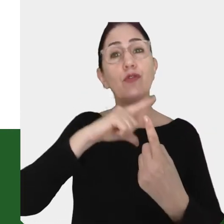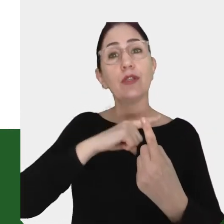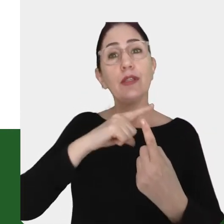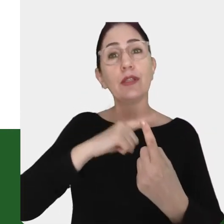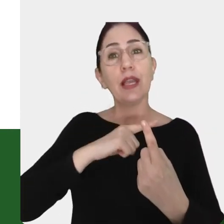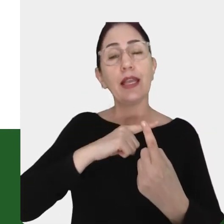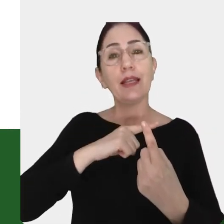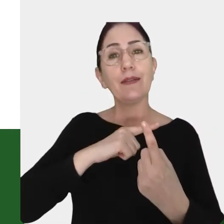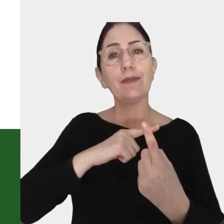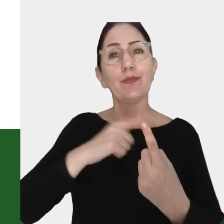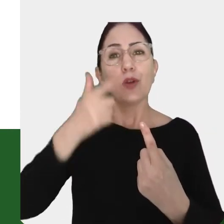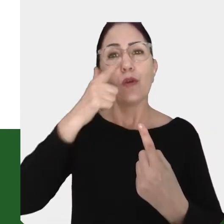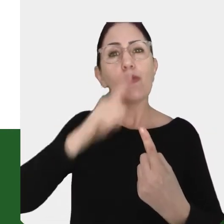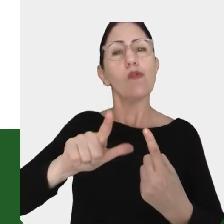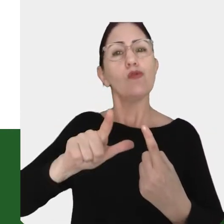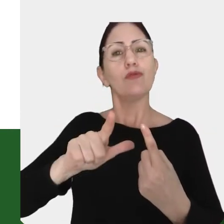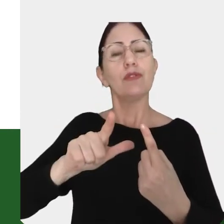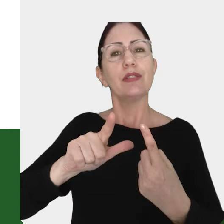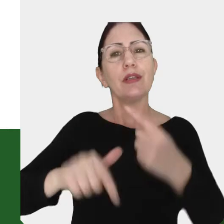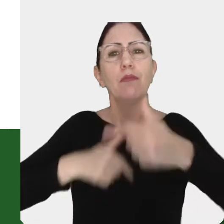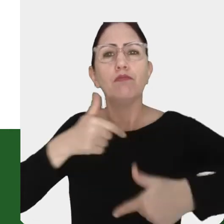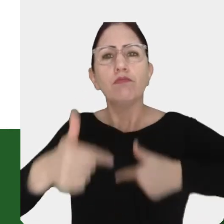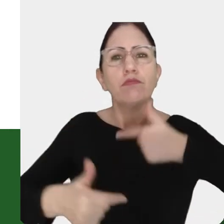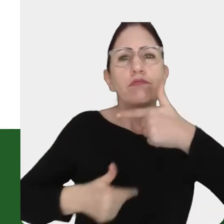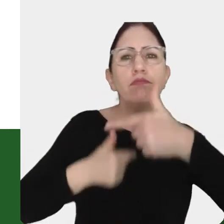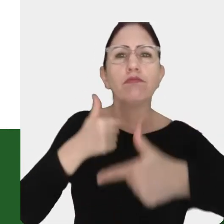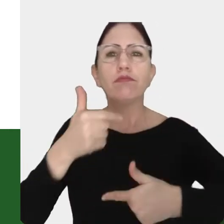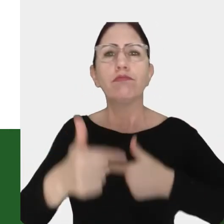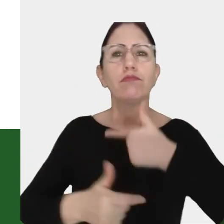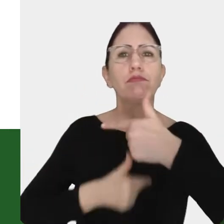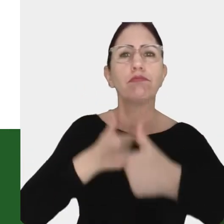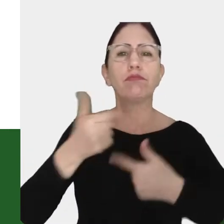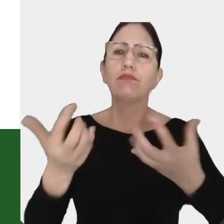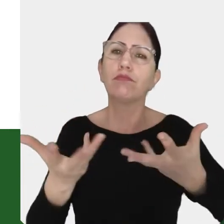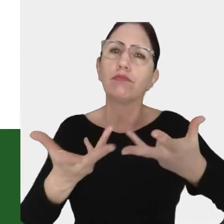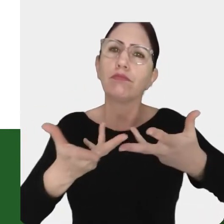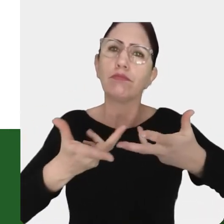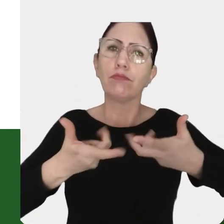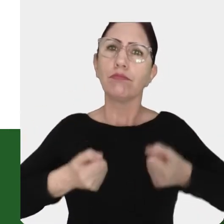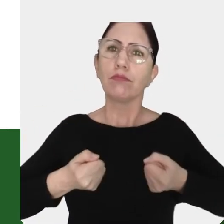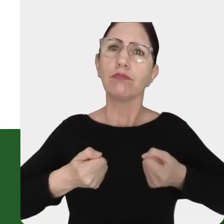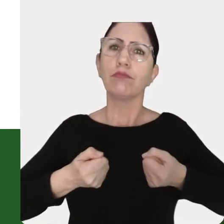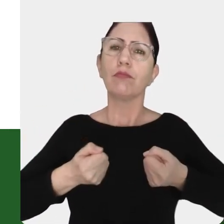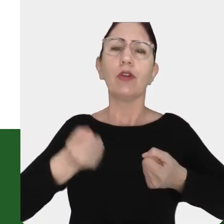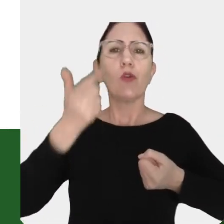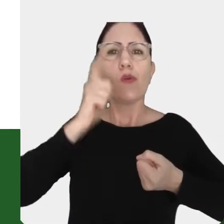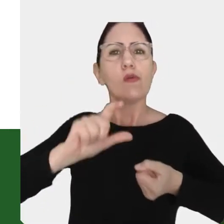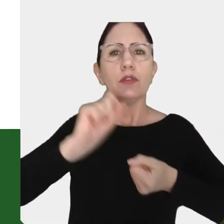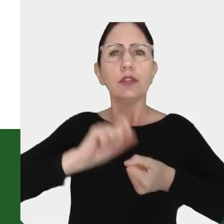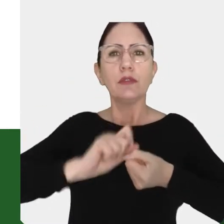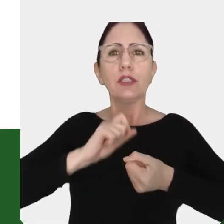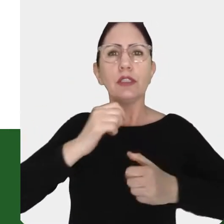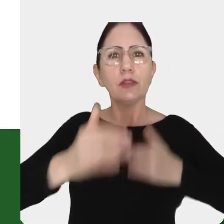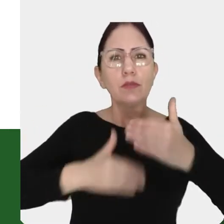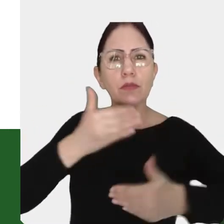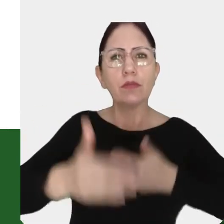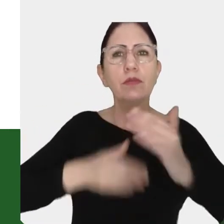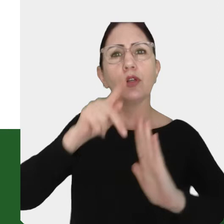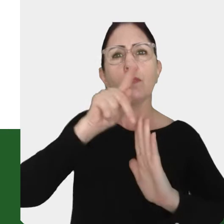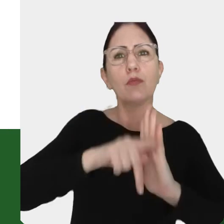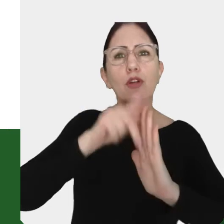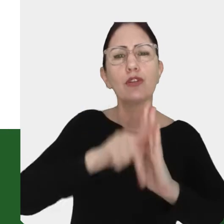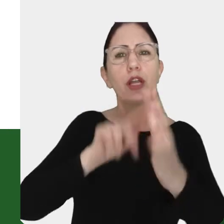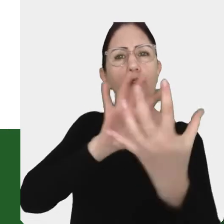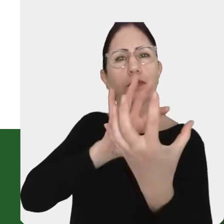soluções funcionais, desejáveis e acessíveis aí no desenvolvimento de um projeto